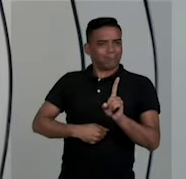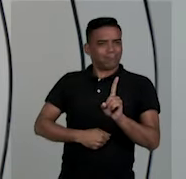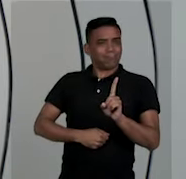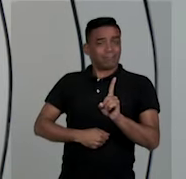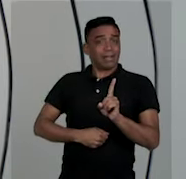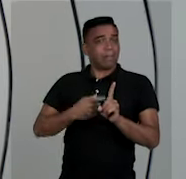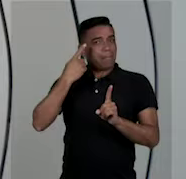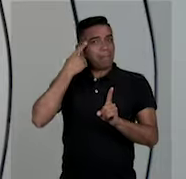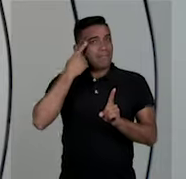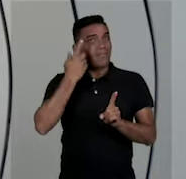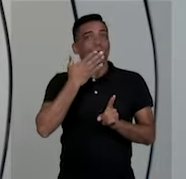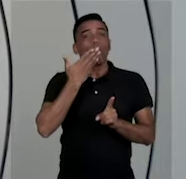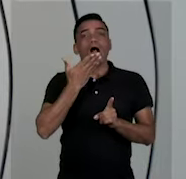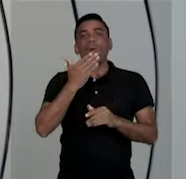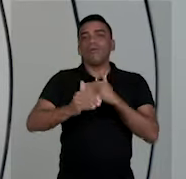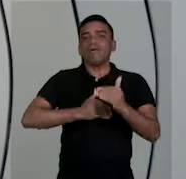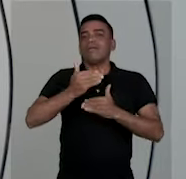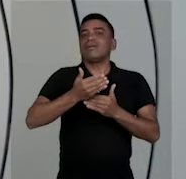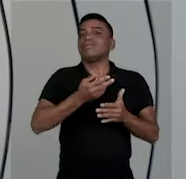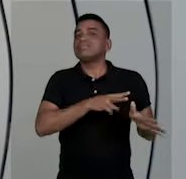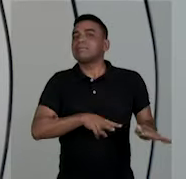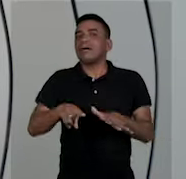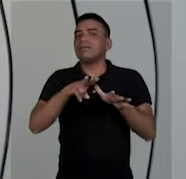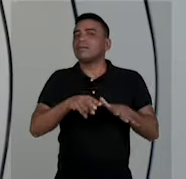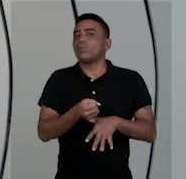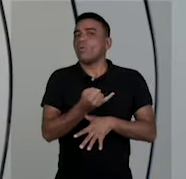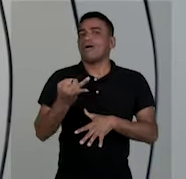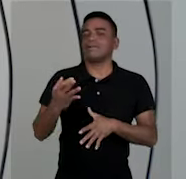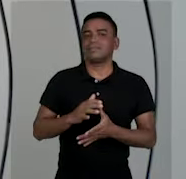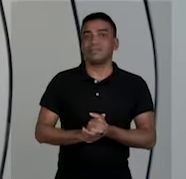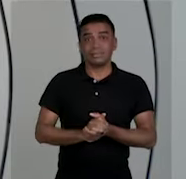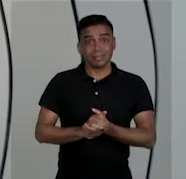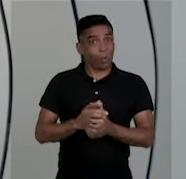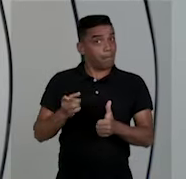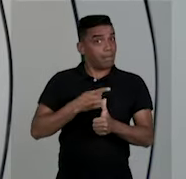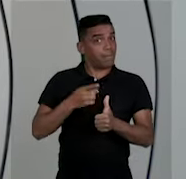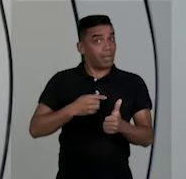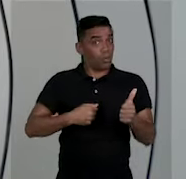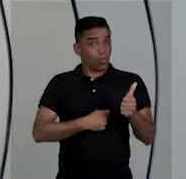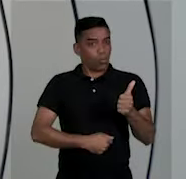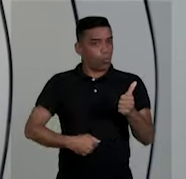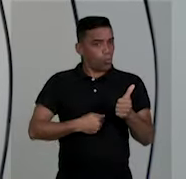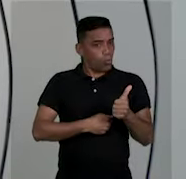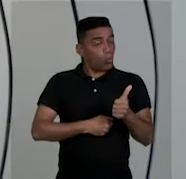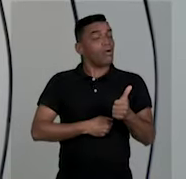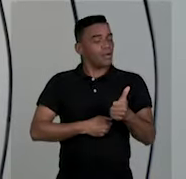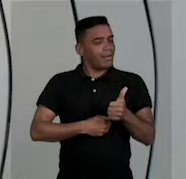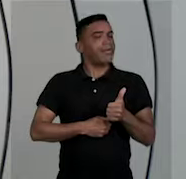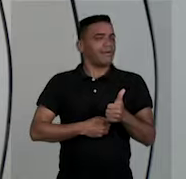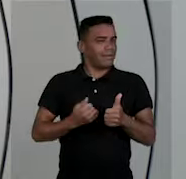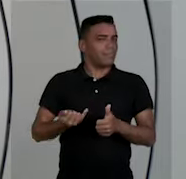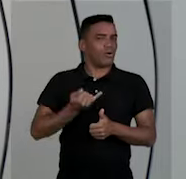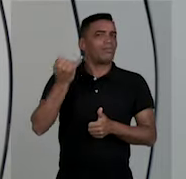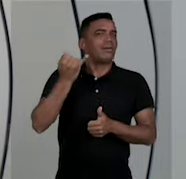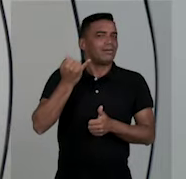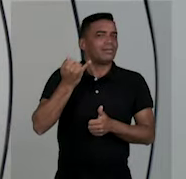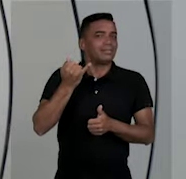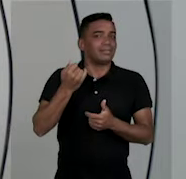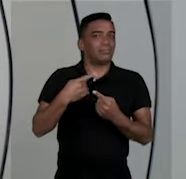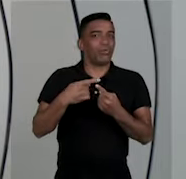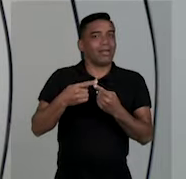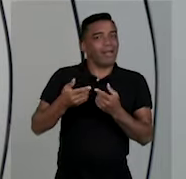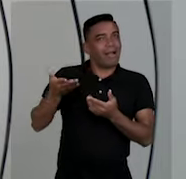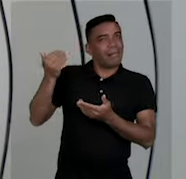primeiro ultrassom ele é o mais importante porque, no início, todo mundo é muito parecido. Todo mundo era aquela massinha ali de célula,